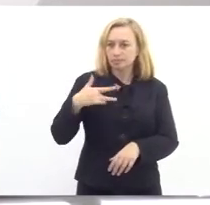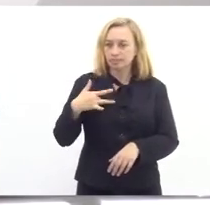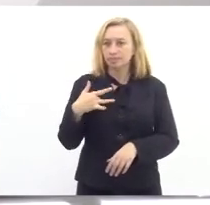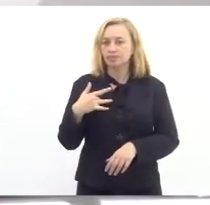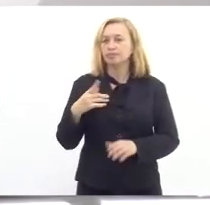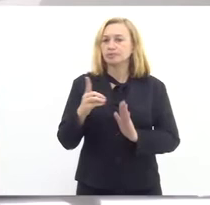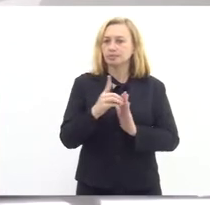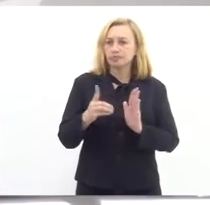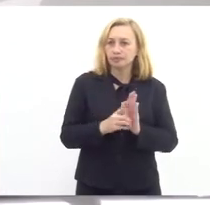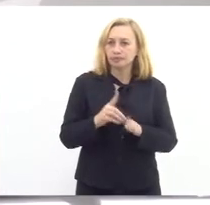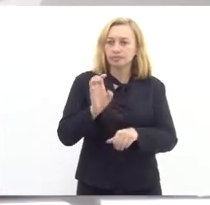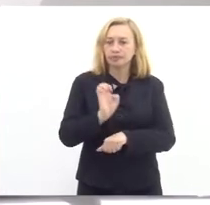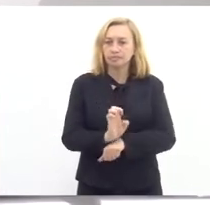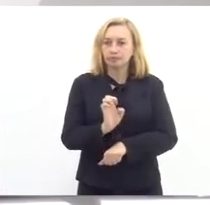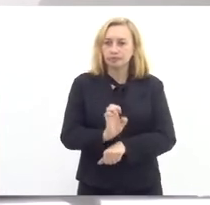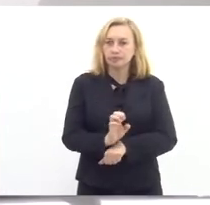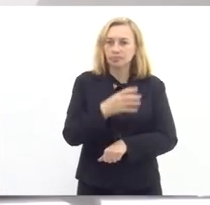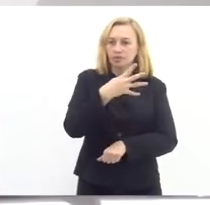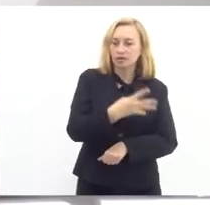estadual